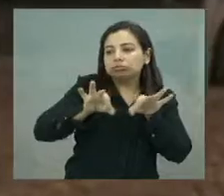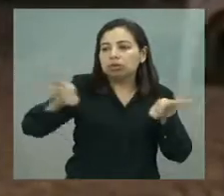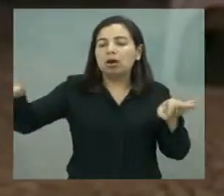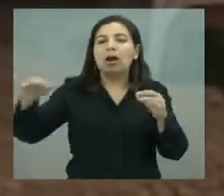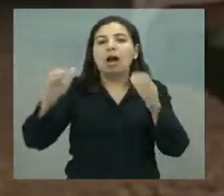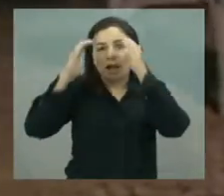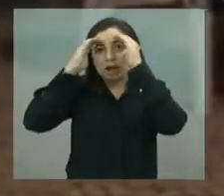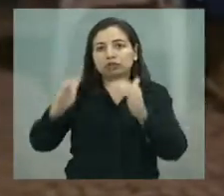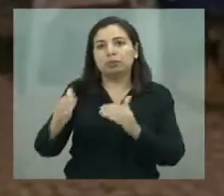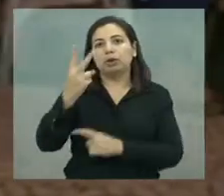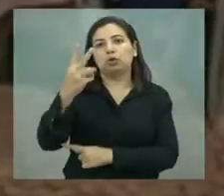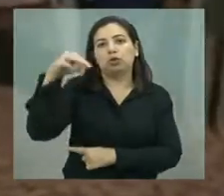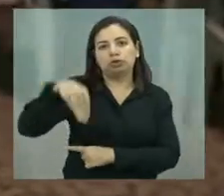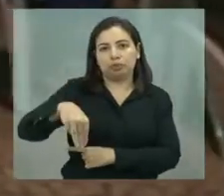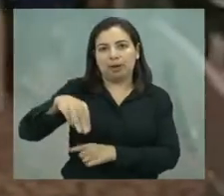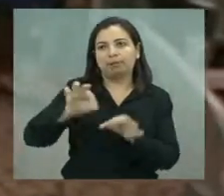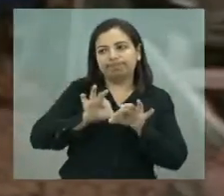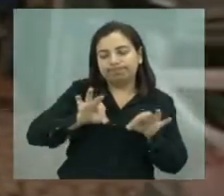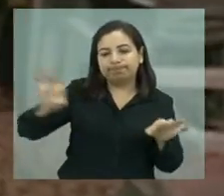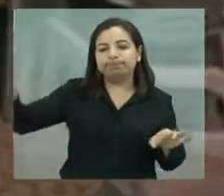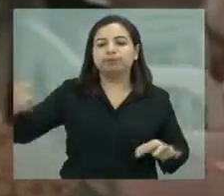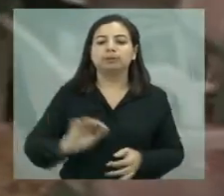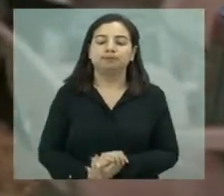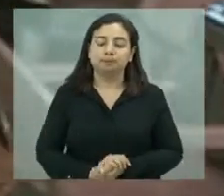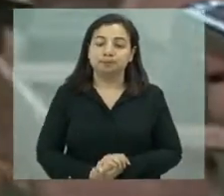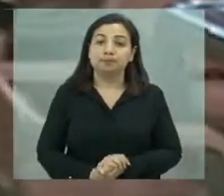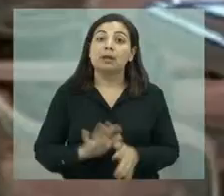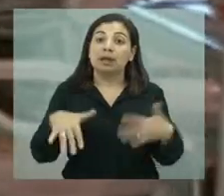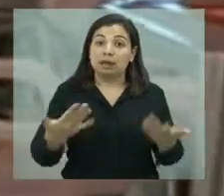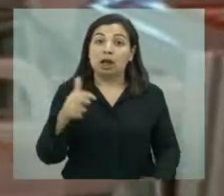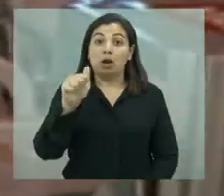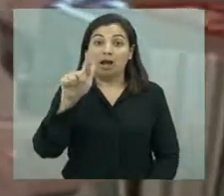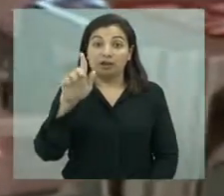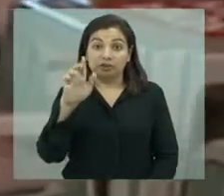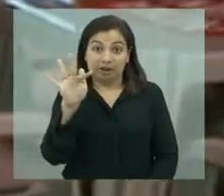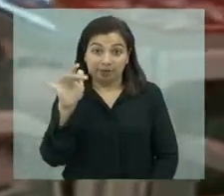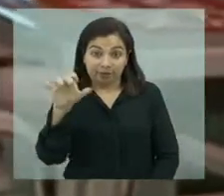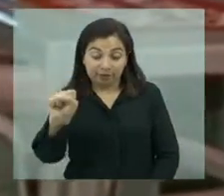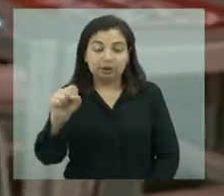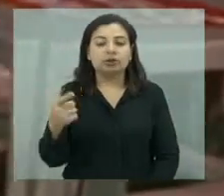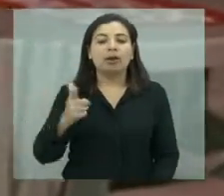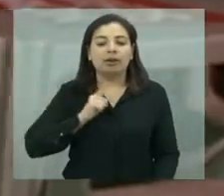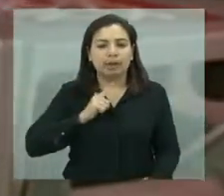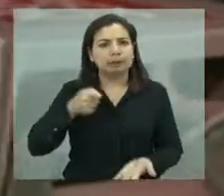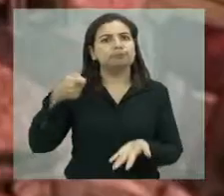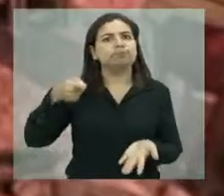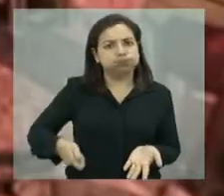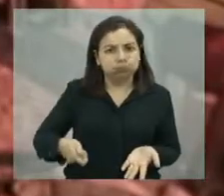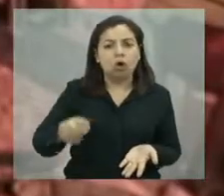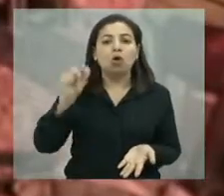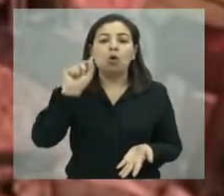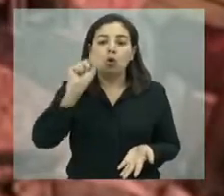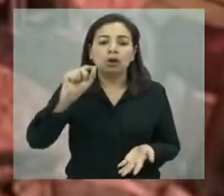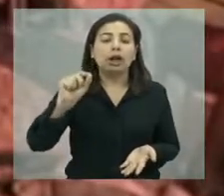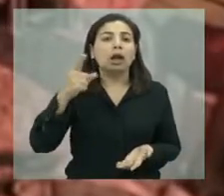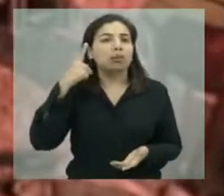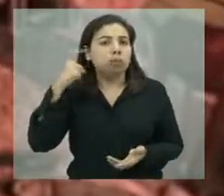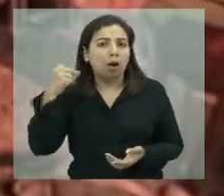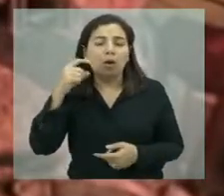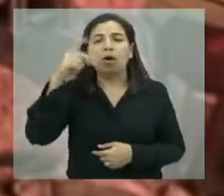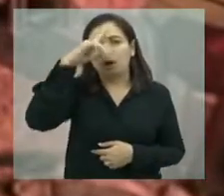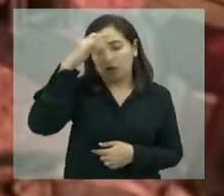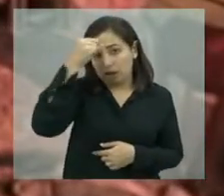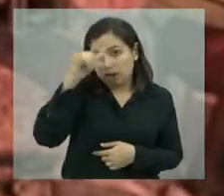de som. Segundo os órgãos de fiscalização, com mais rigor no combate à poluição sonora e a consciência das pessoas